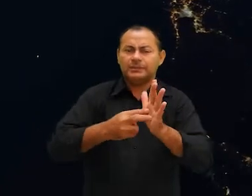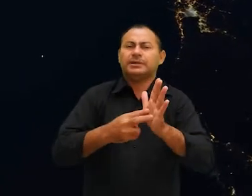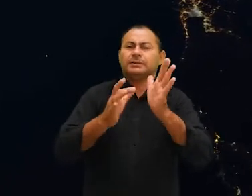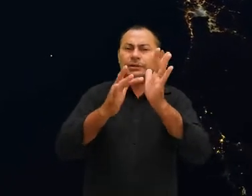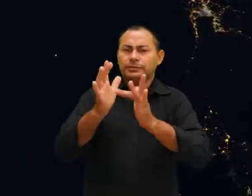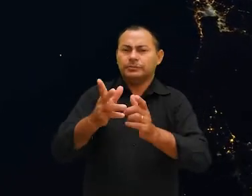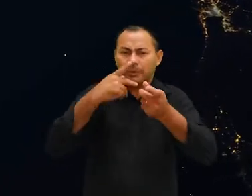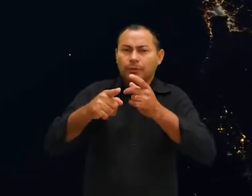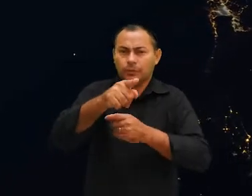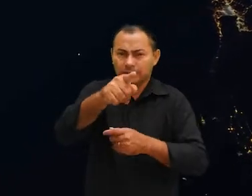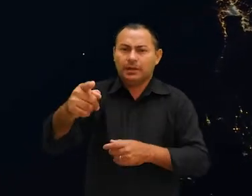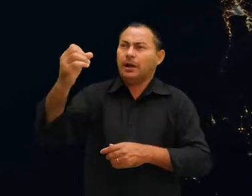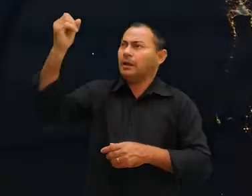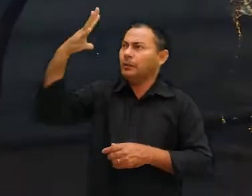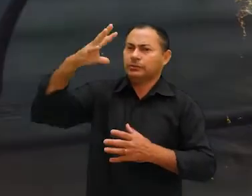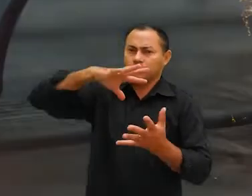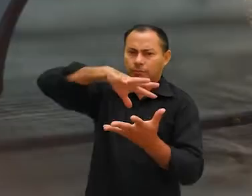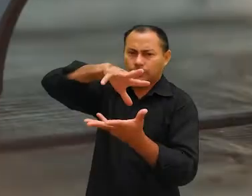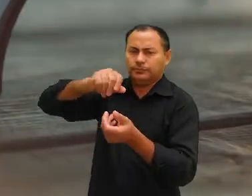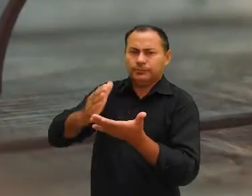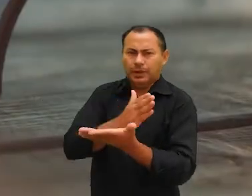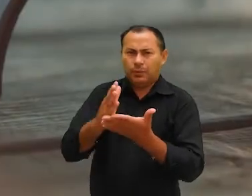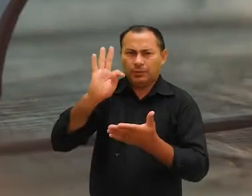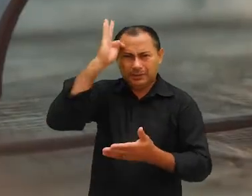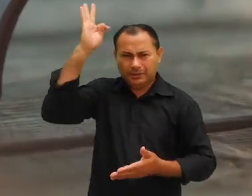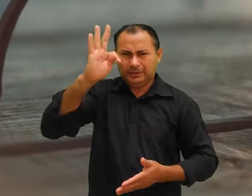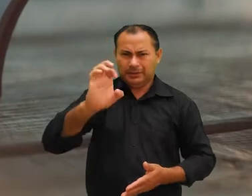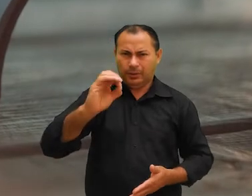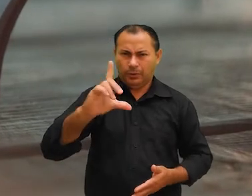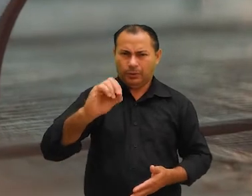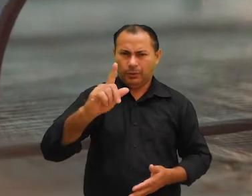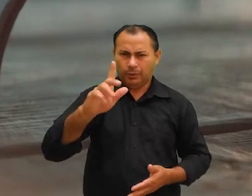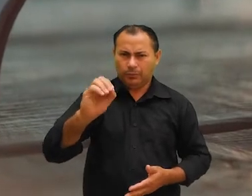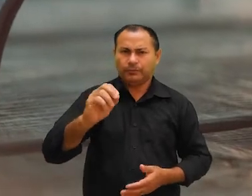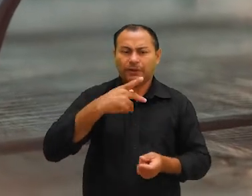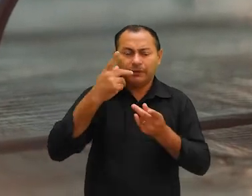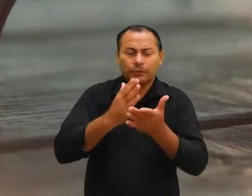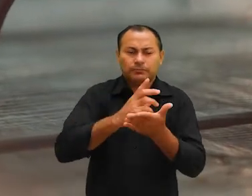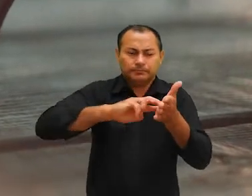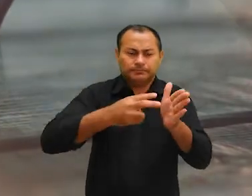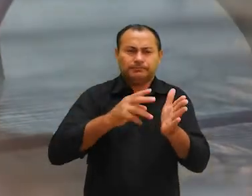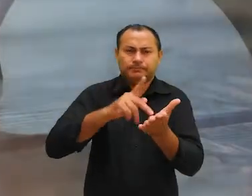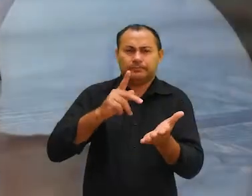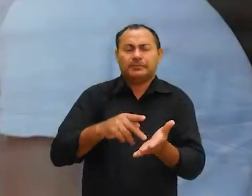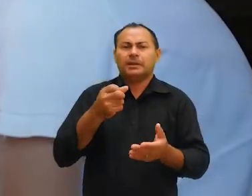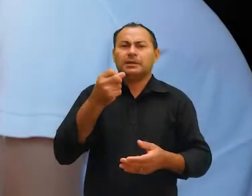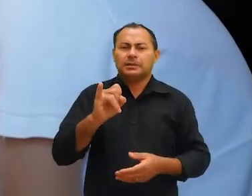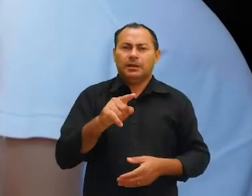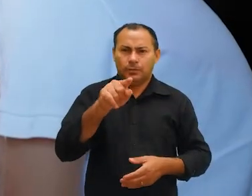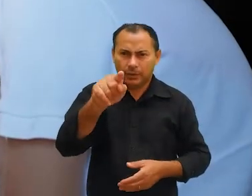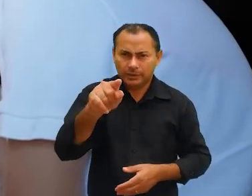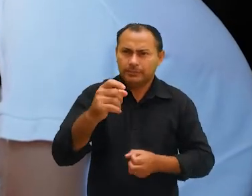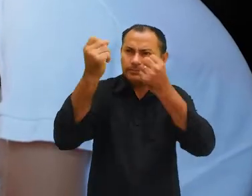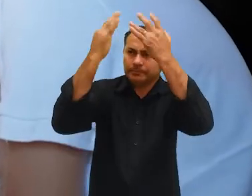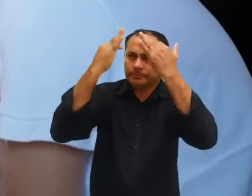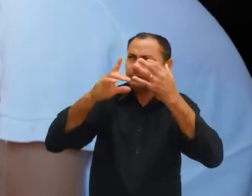disse vocês são a luz do mundo em alguns teólogos vem o significado real nesta ordem se